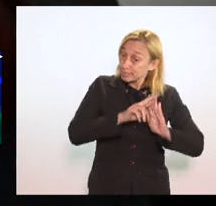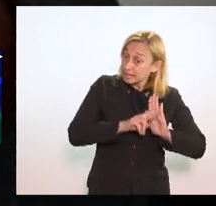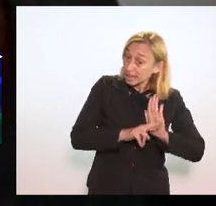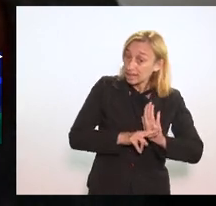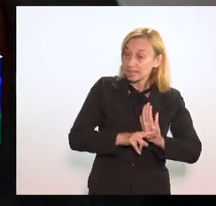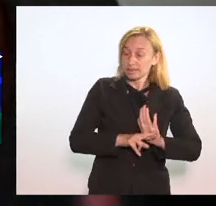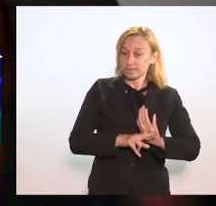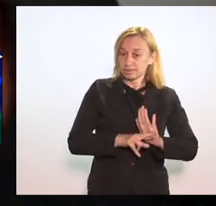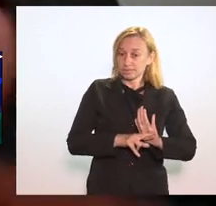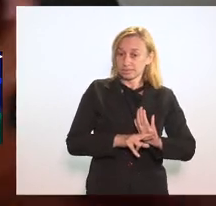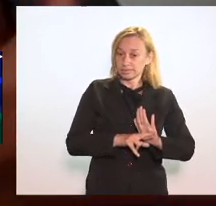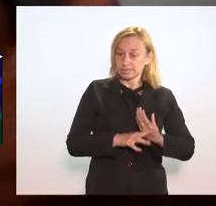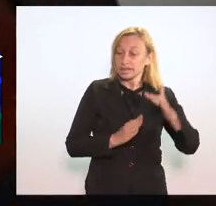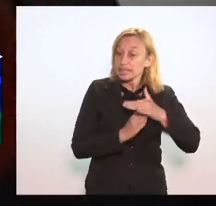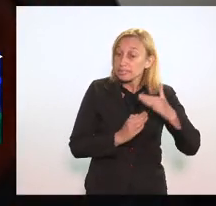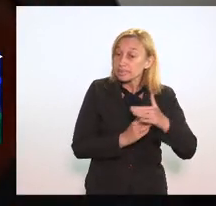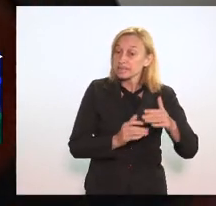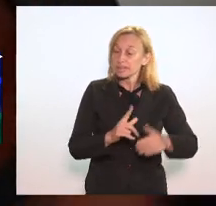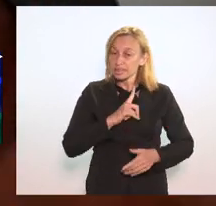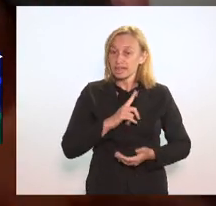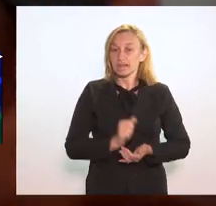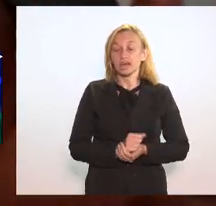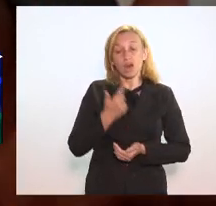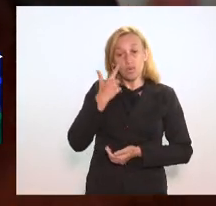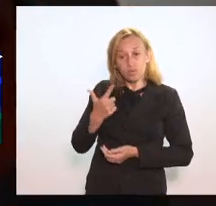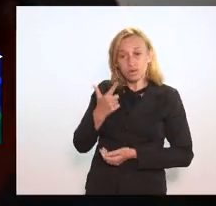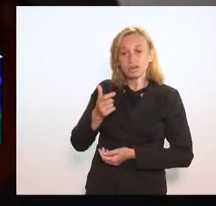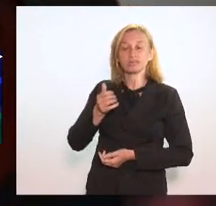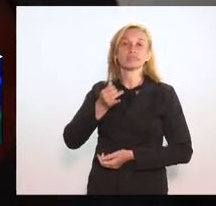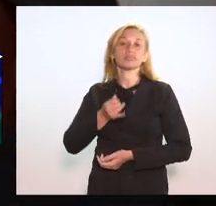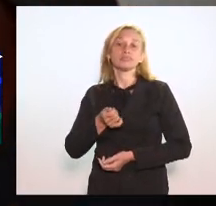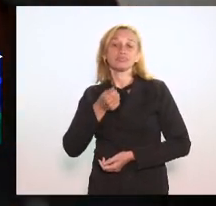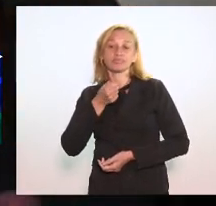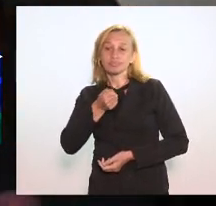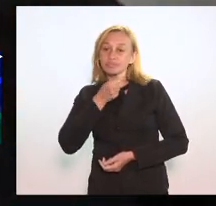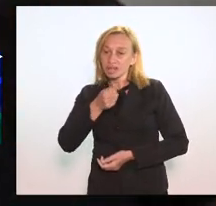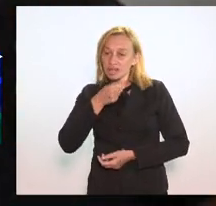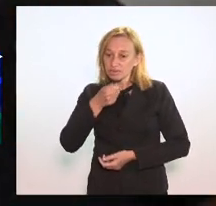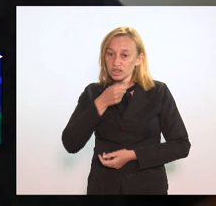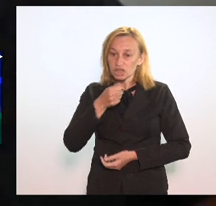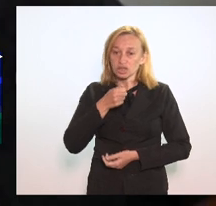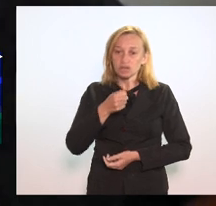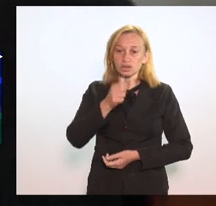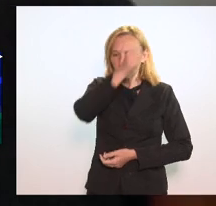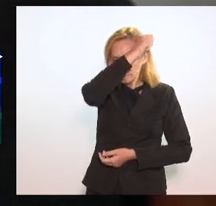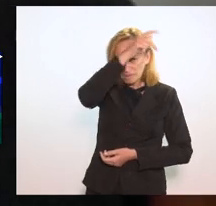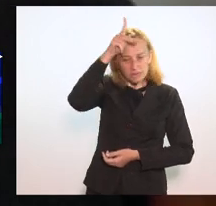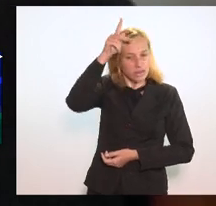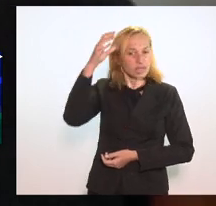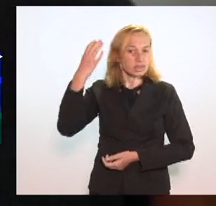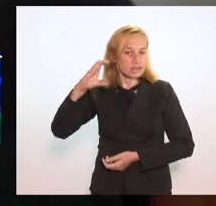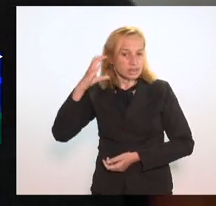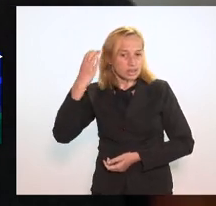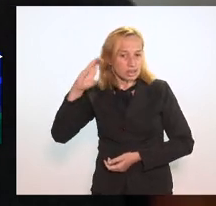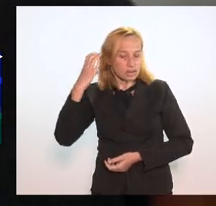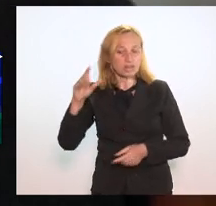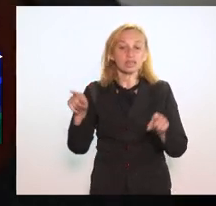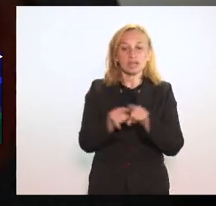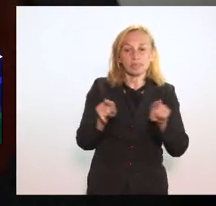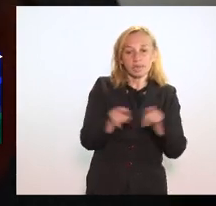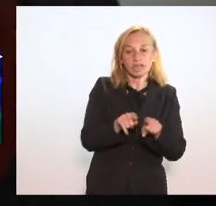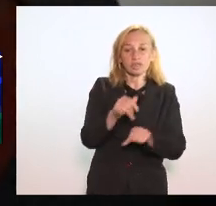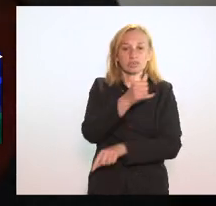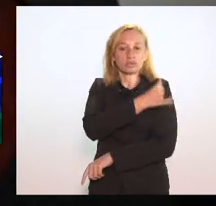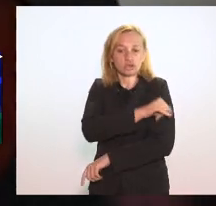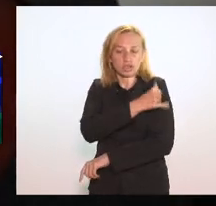atentamente a posição o antes da entrevista do prefeito de Niterói e no Rio de